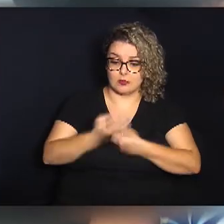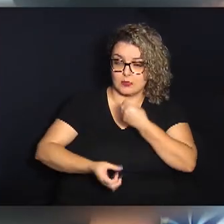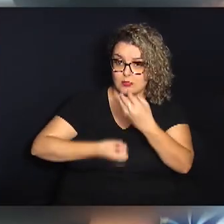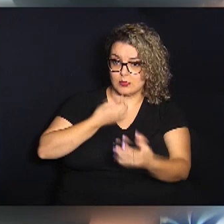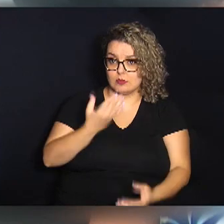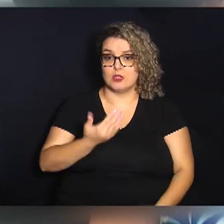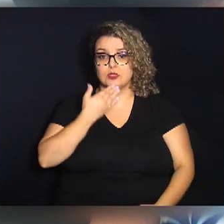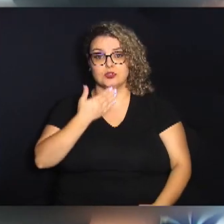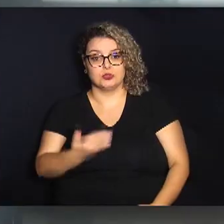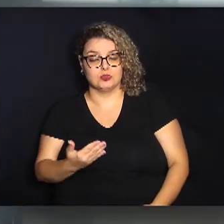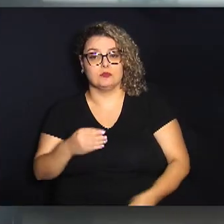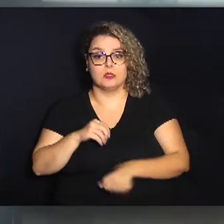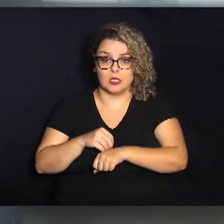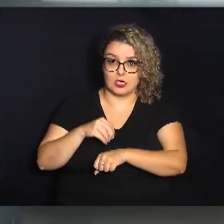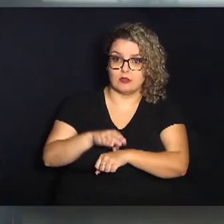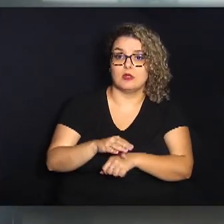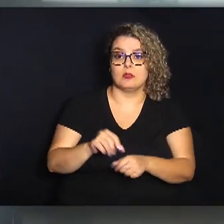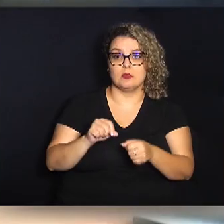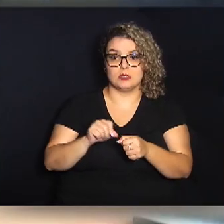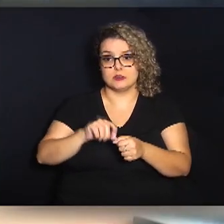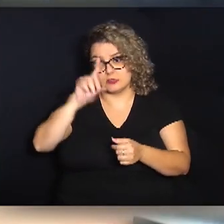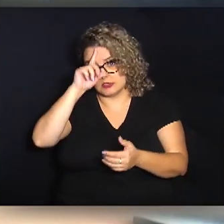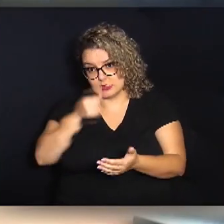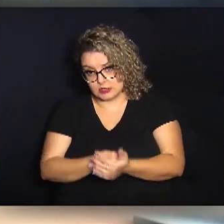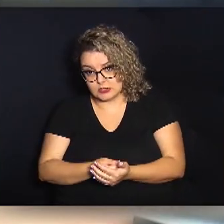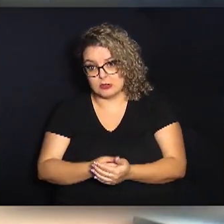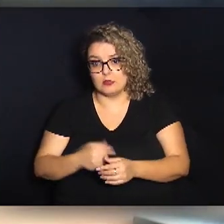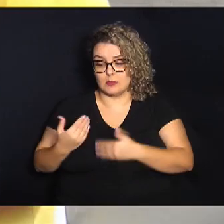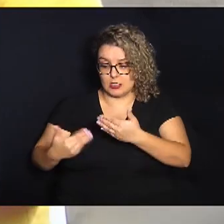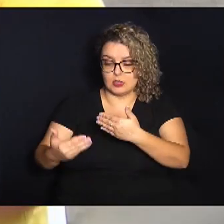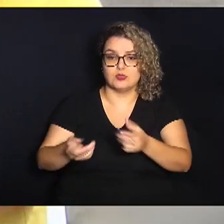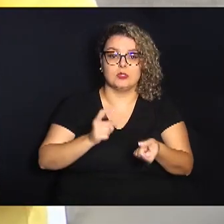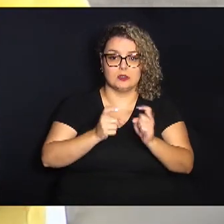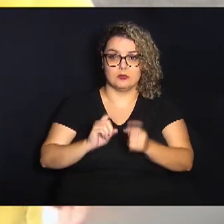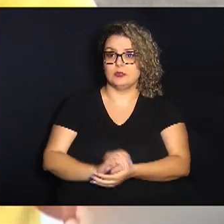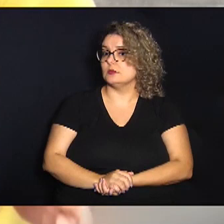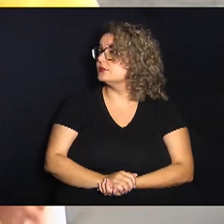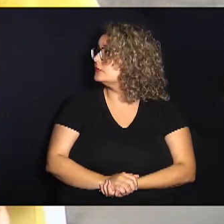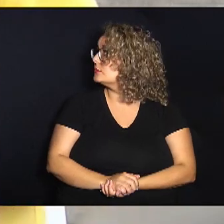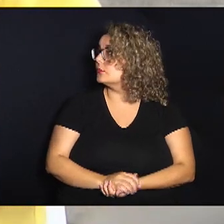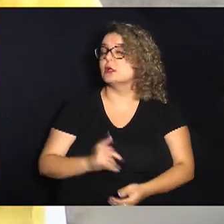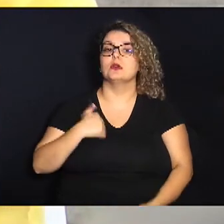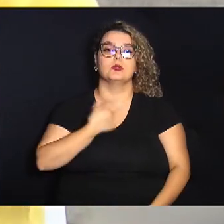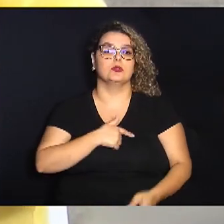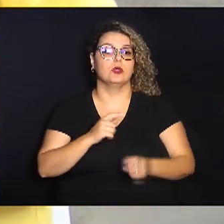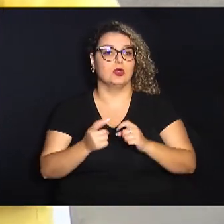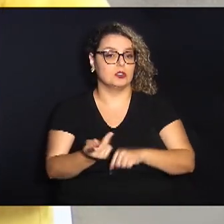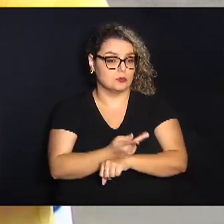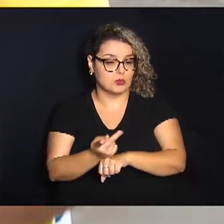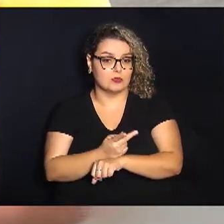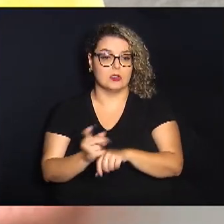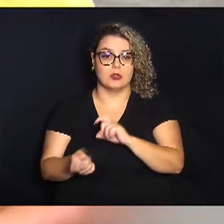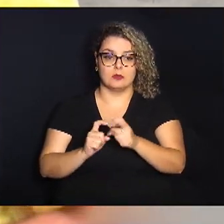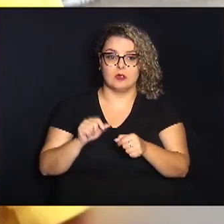demandas para que encaminhamentos fossem definidos para as próximas reuniões. A gente tem procurado nas reuniões, sempre fazer